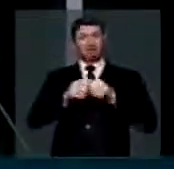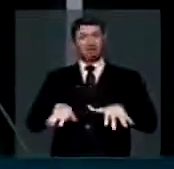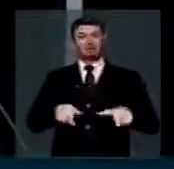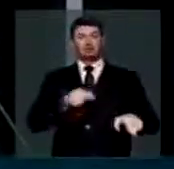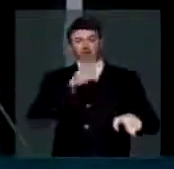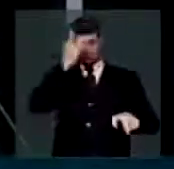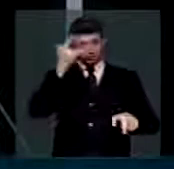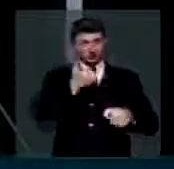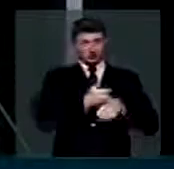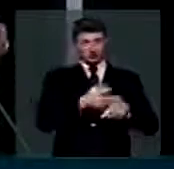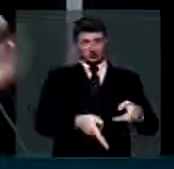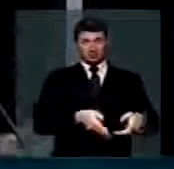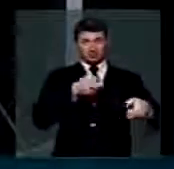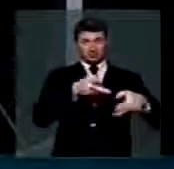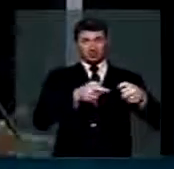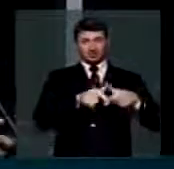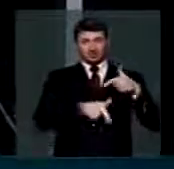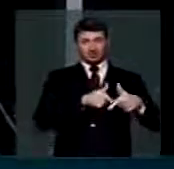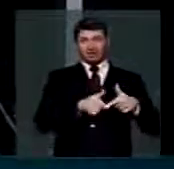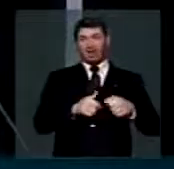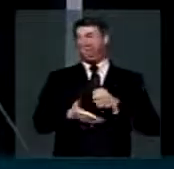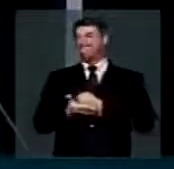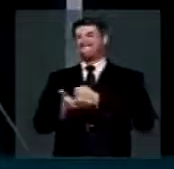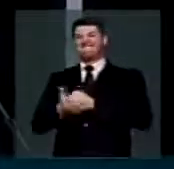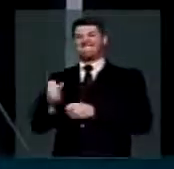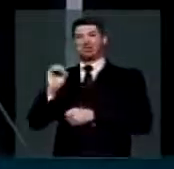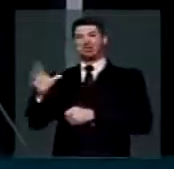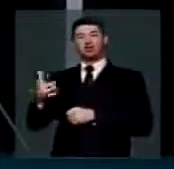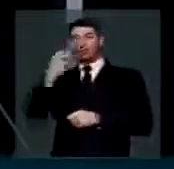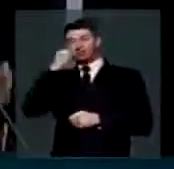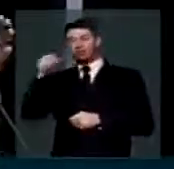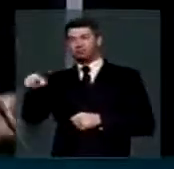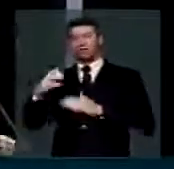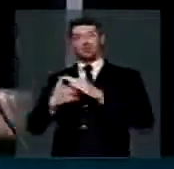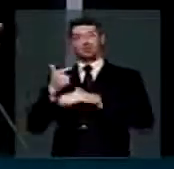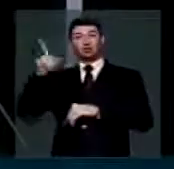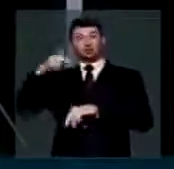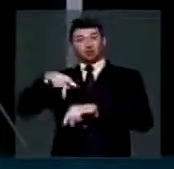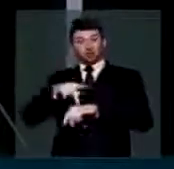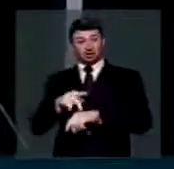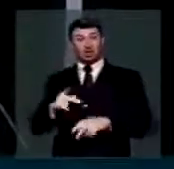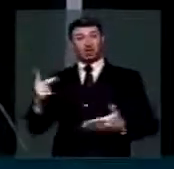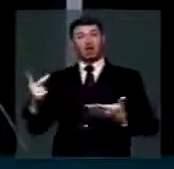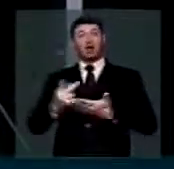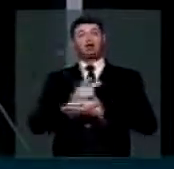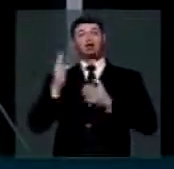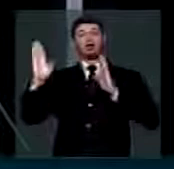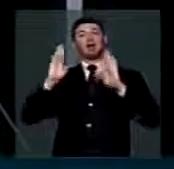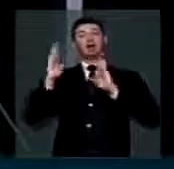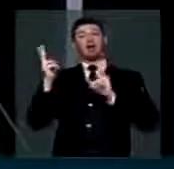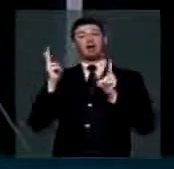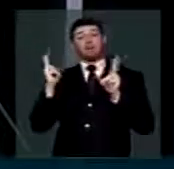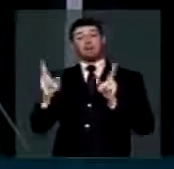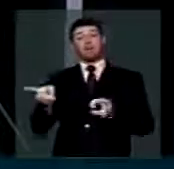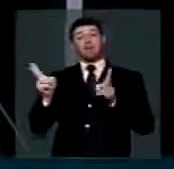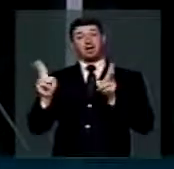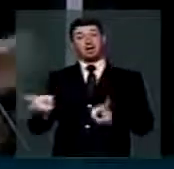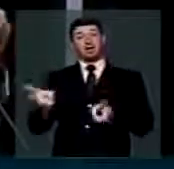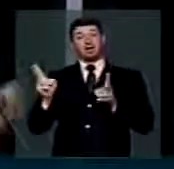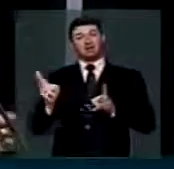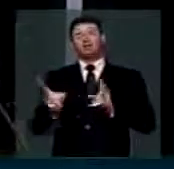os garimpeiros e beneficiaram essa empresa estrangeira, ocorreu no mesmo período em